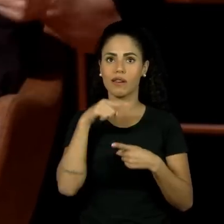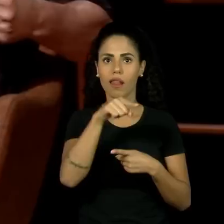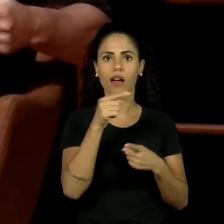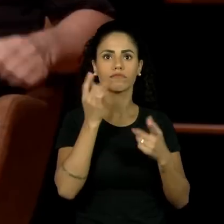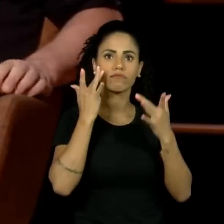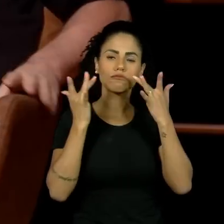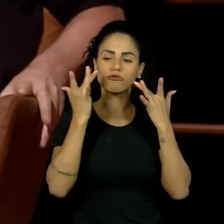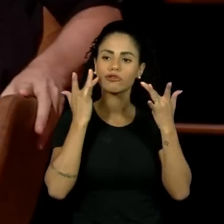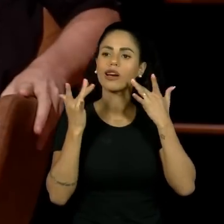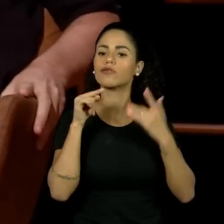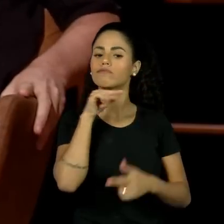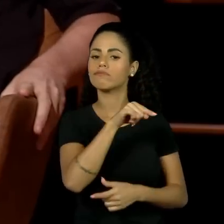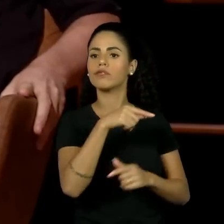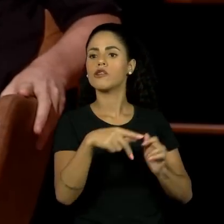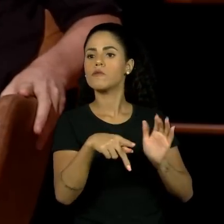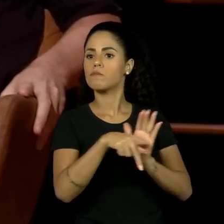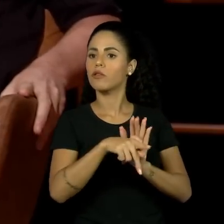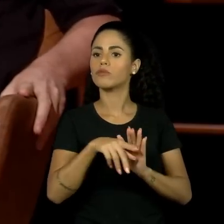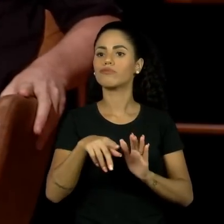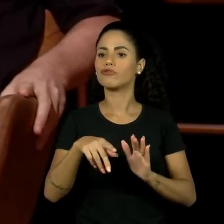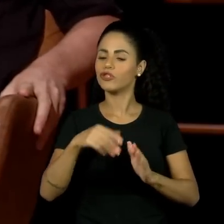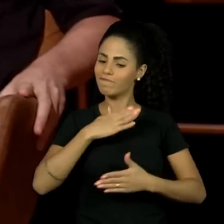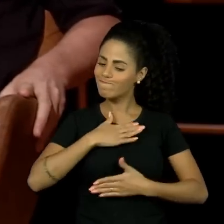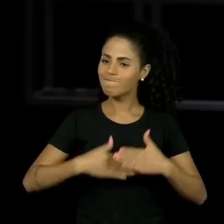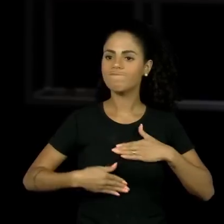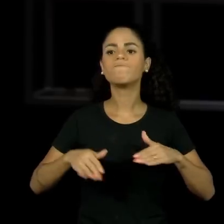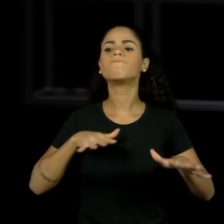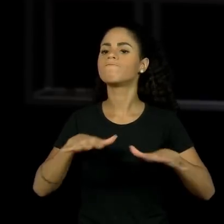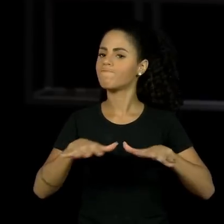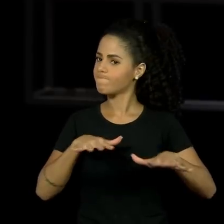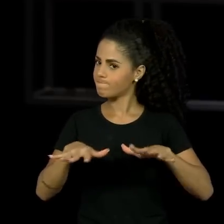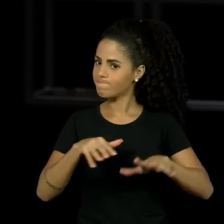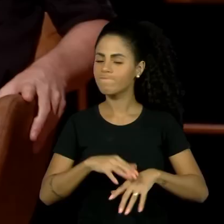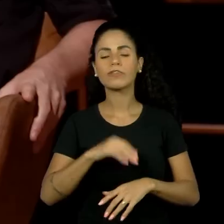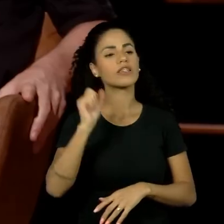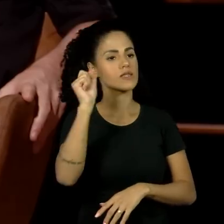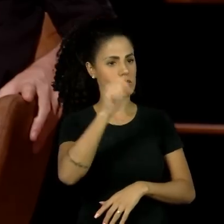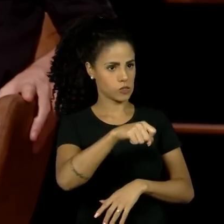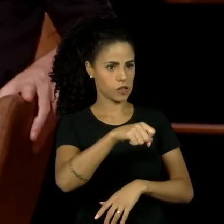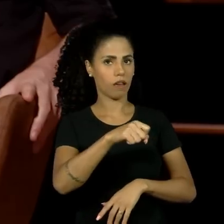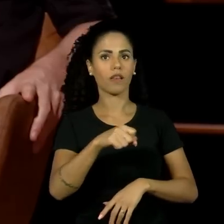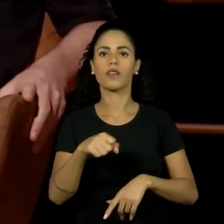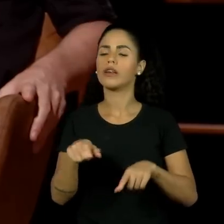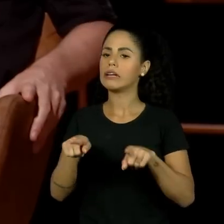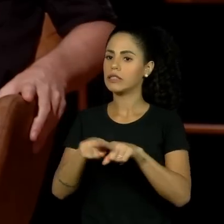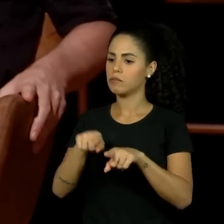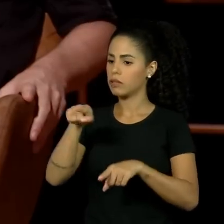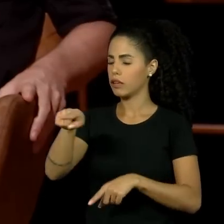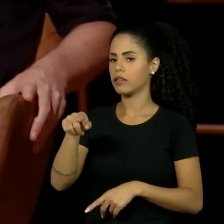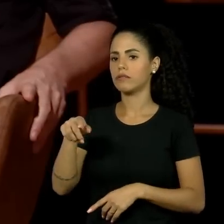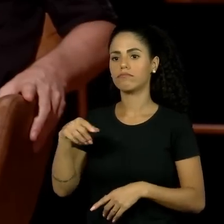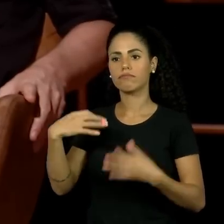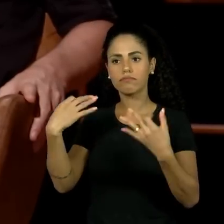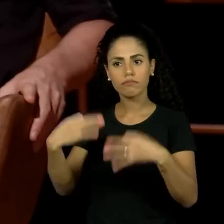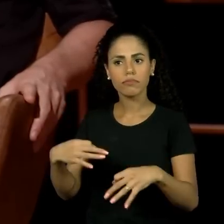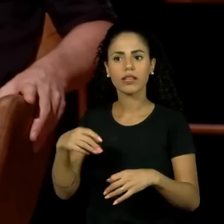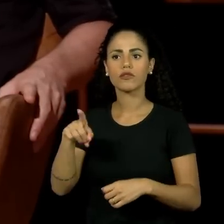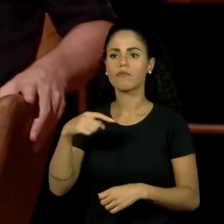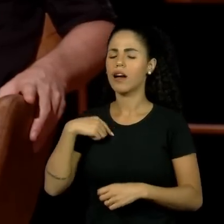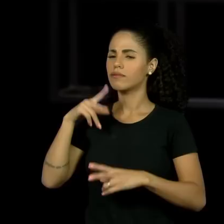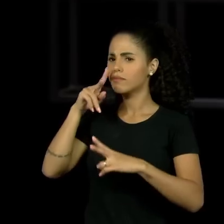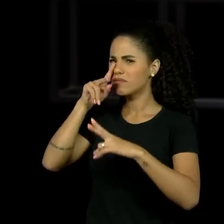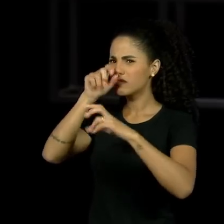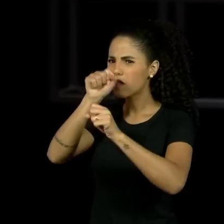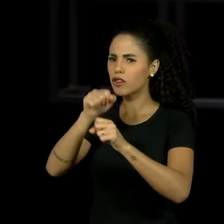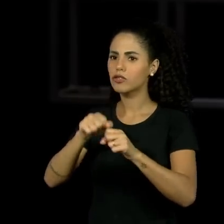um teatro físico, né? Também. Sim. Além da palavra, ele tem essa pegada forte no teatro